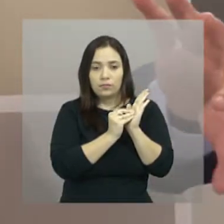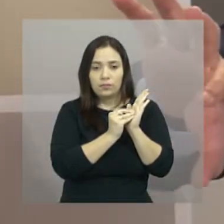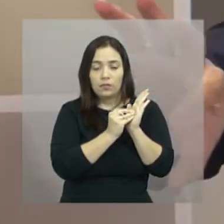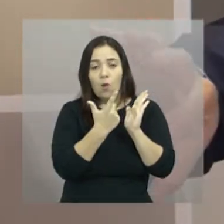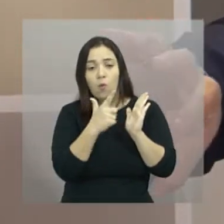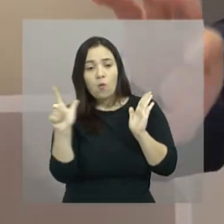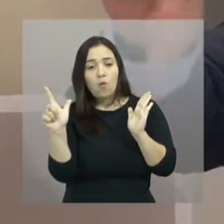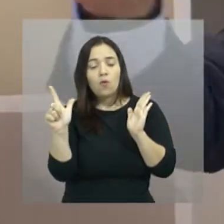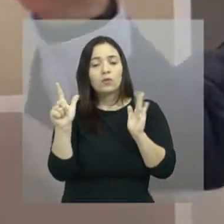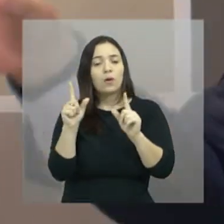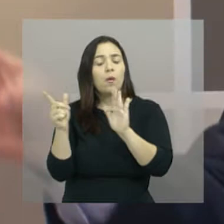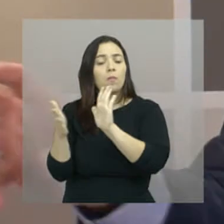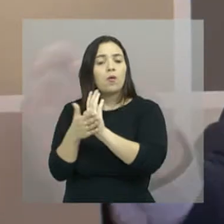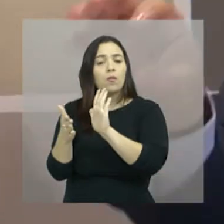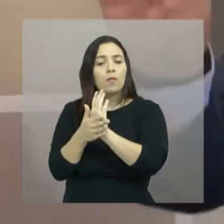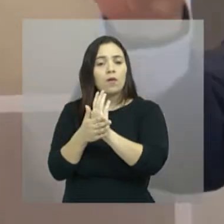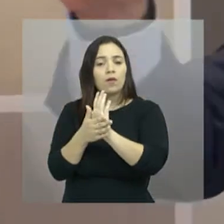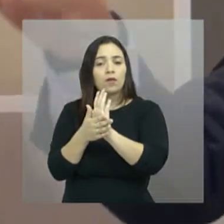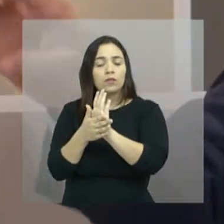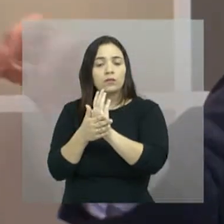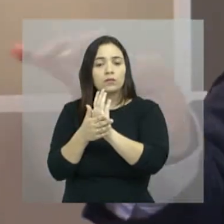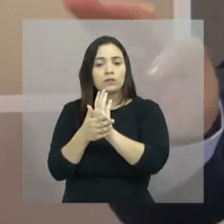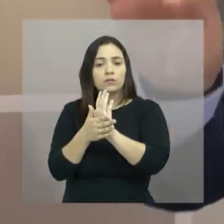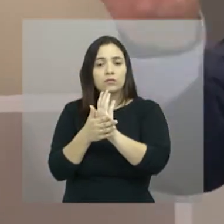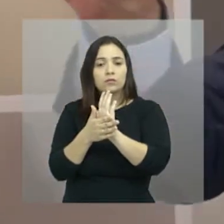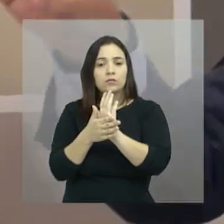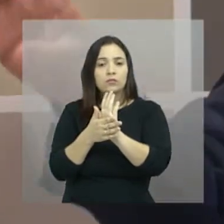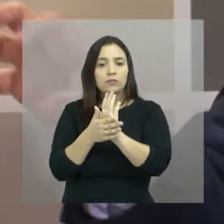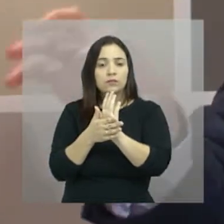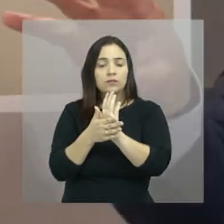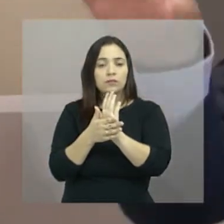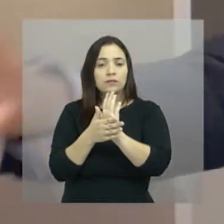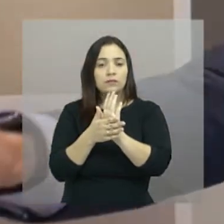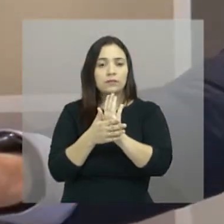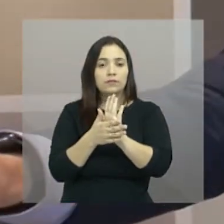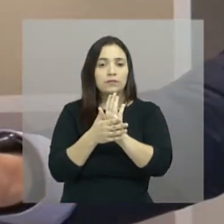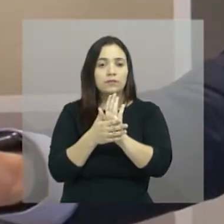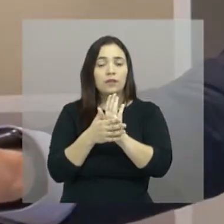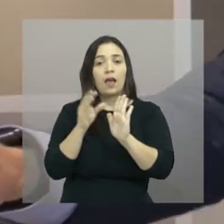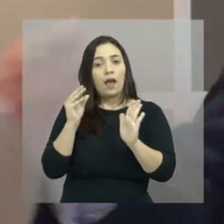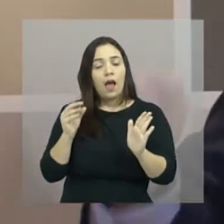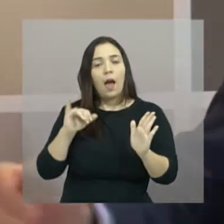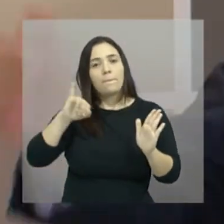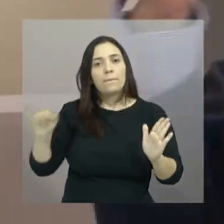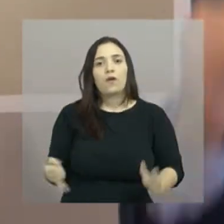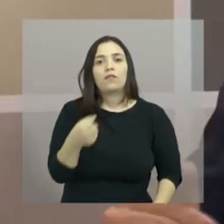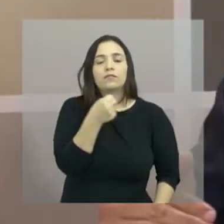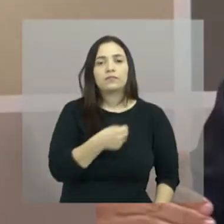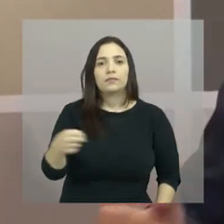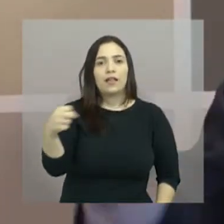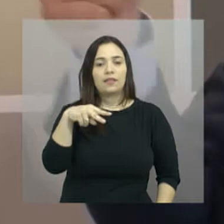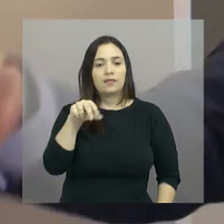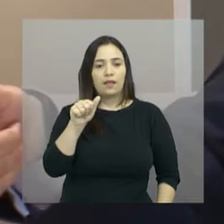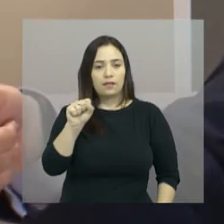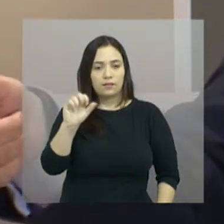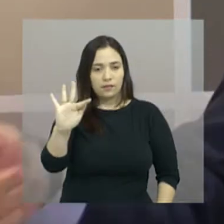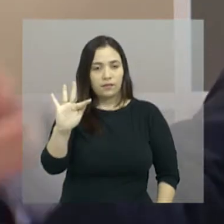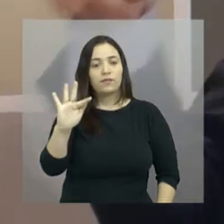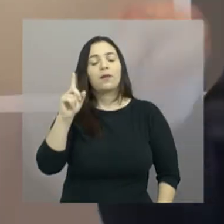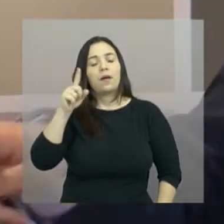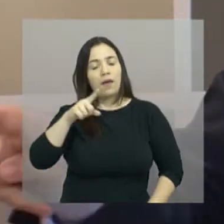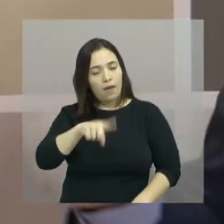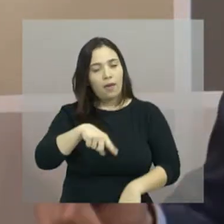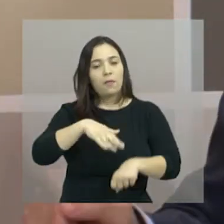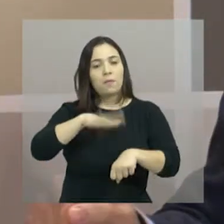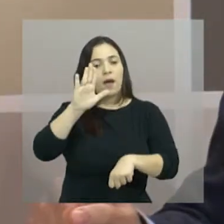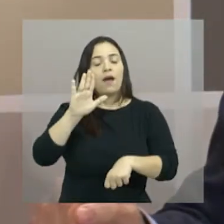que você põe qualquer pessoa dentro das 13 categorias da saúde no NASF. E quem é que está mais inserido? A fisioterapia